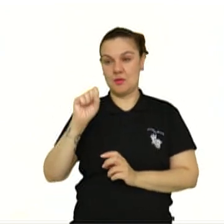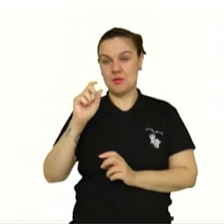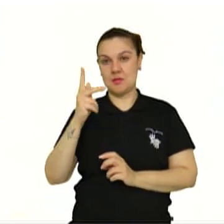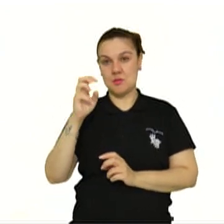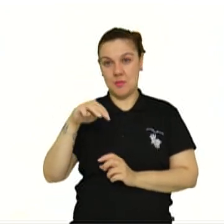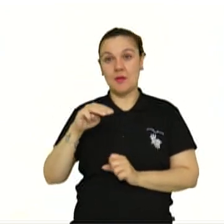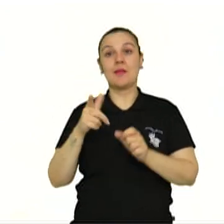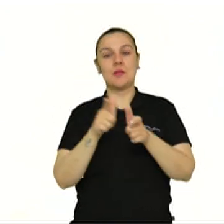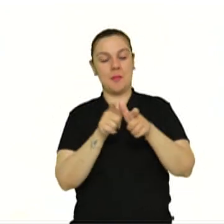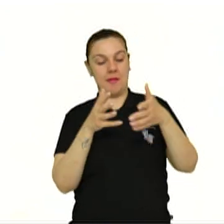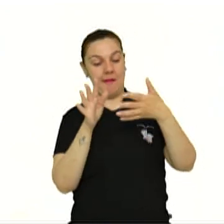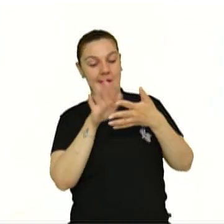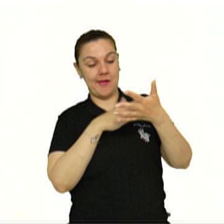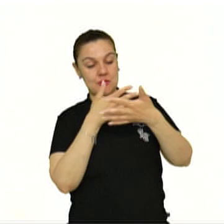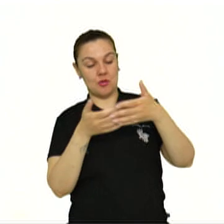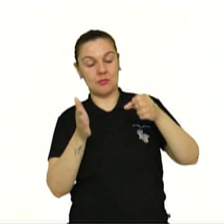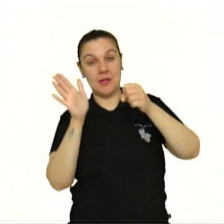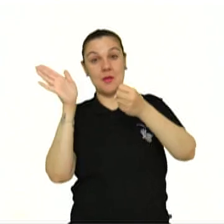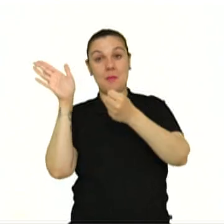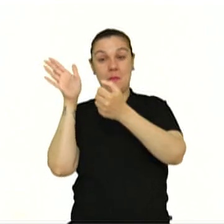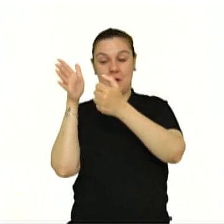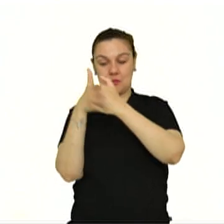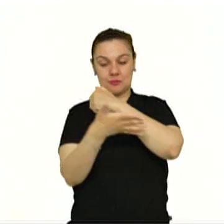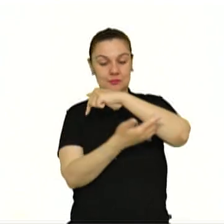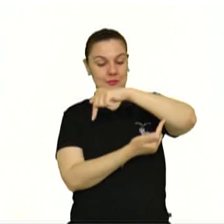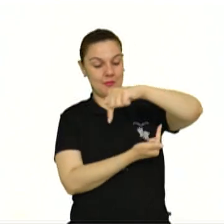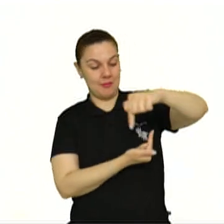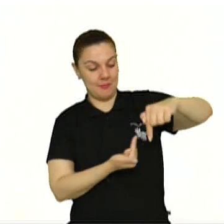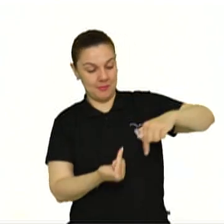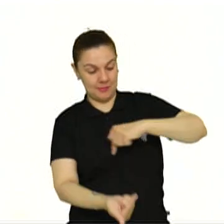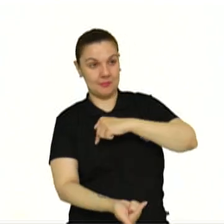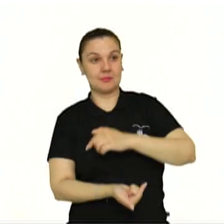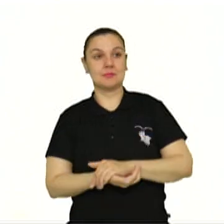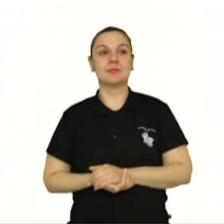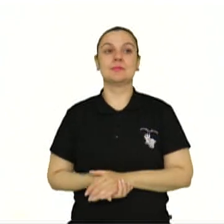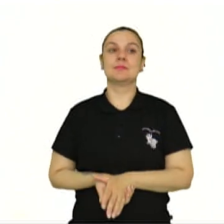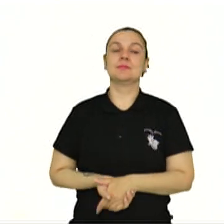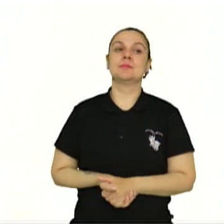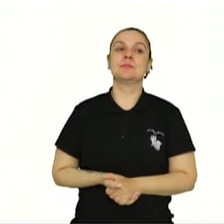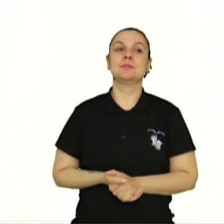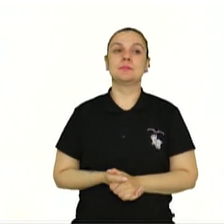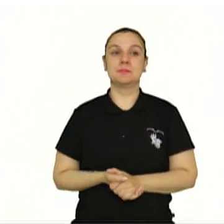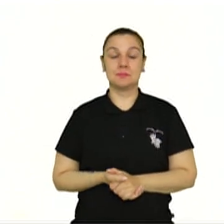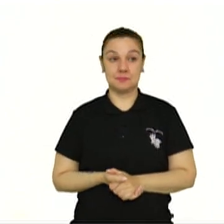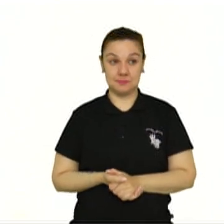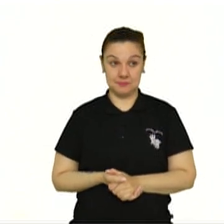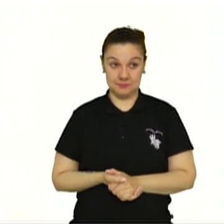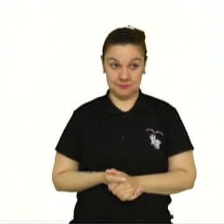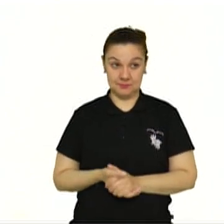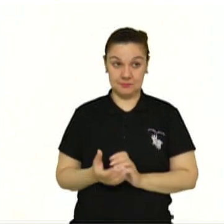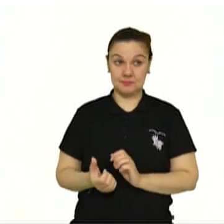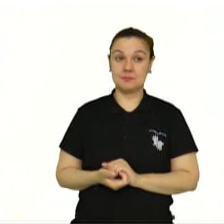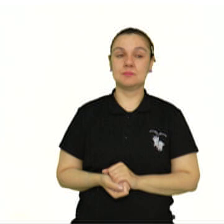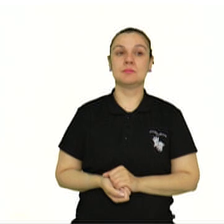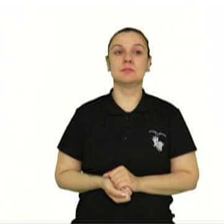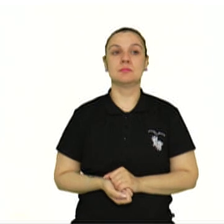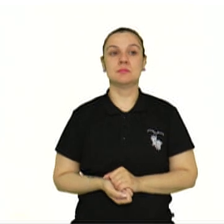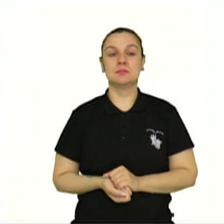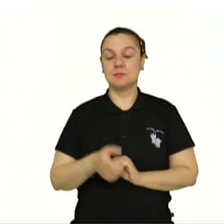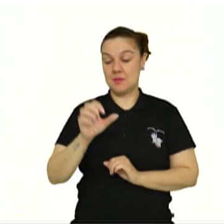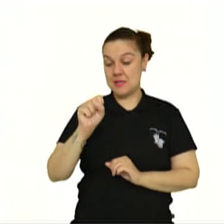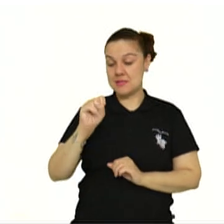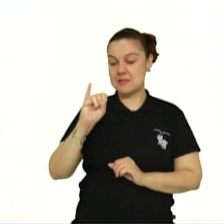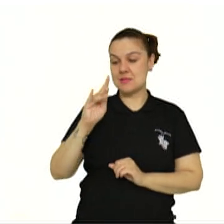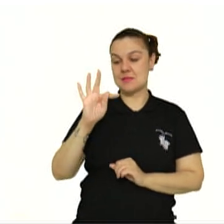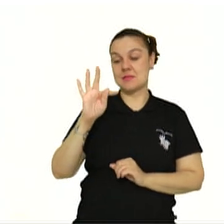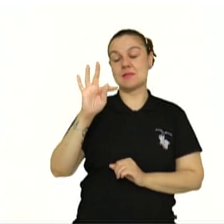bolinha raspando as cordas da raquete de cima para baixo, girando a rotação para trás, né? Que é aquele que a gente viu anterior. O